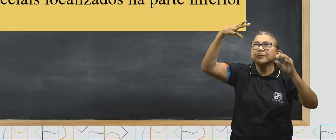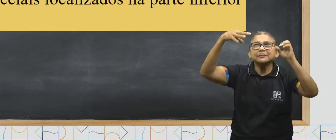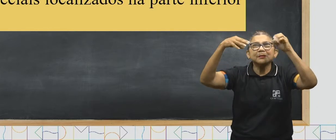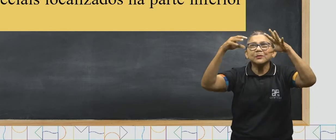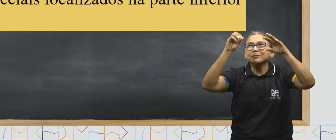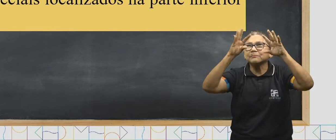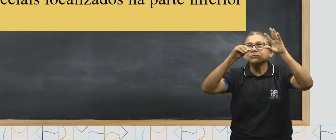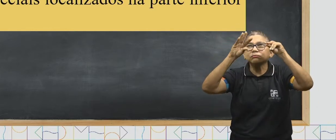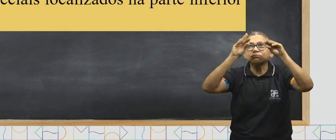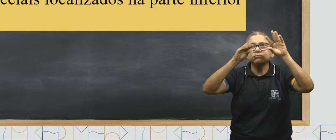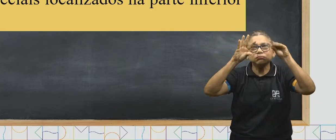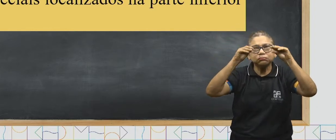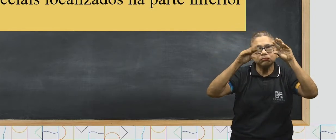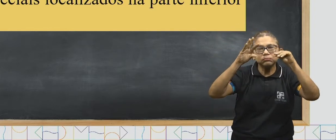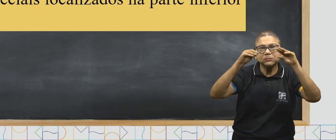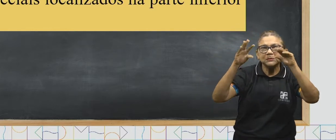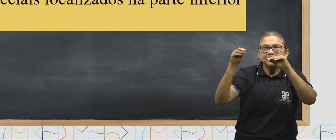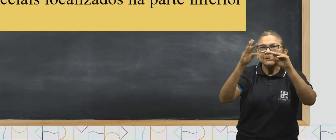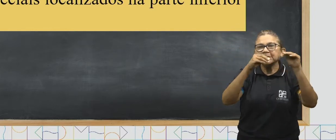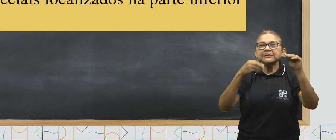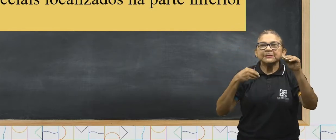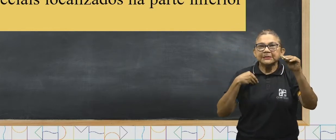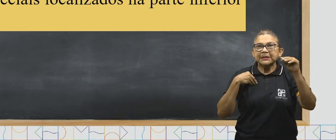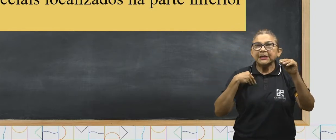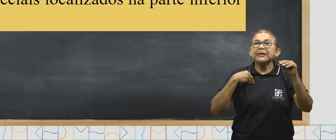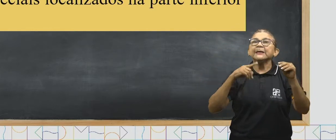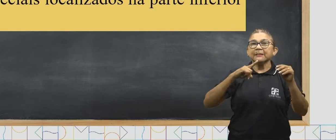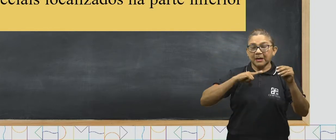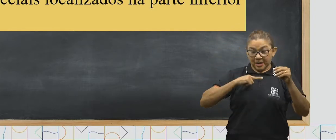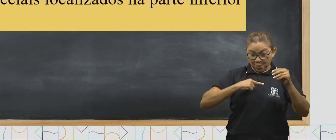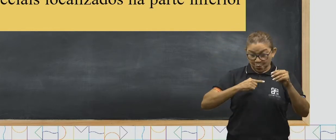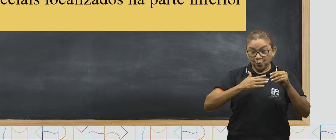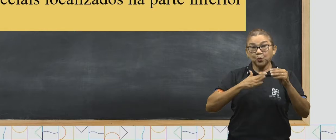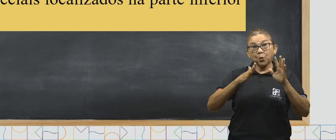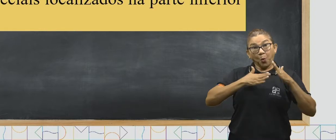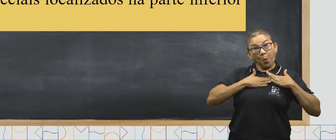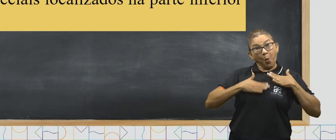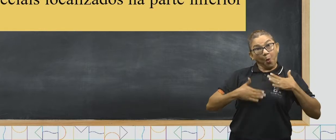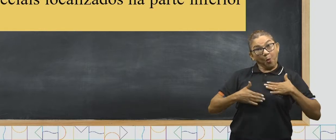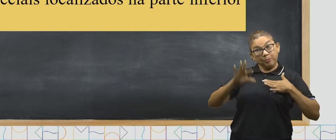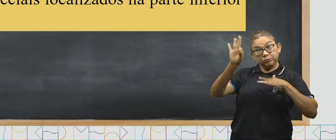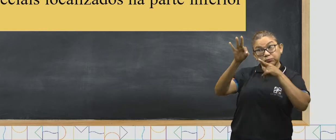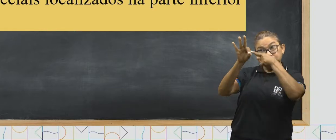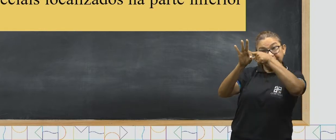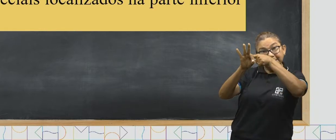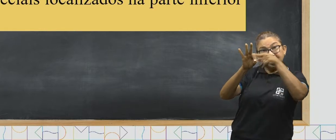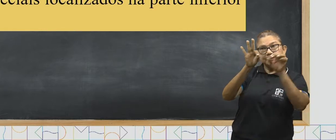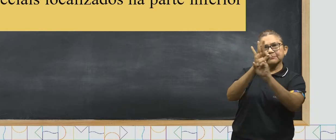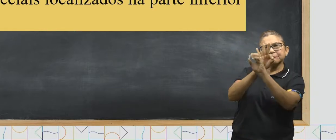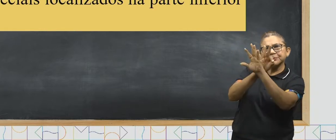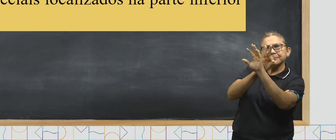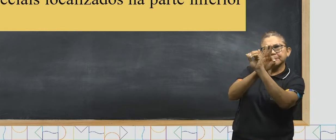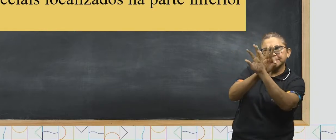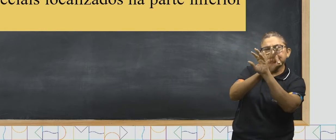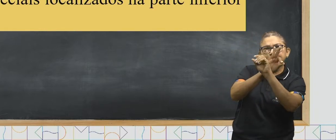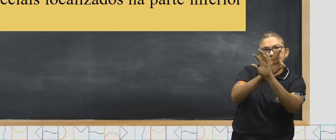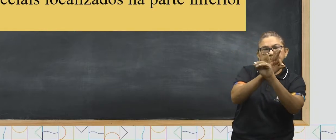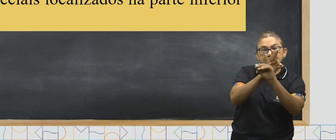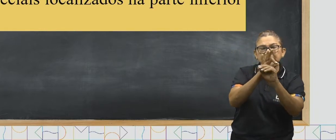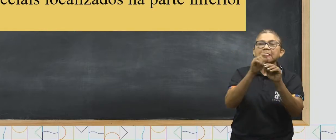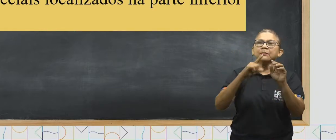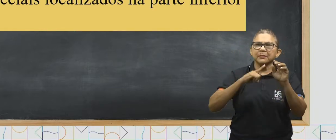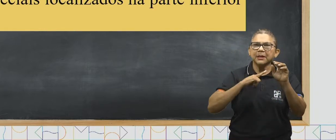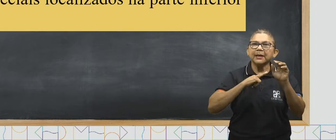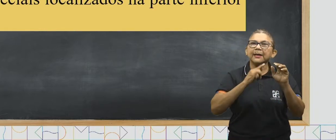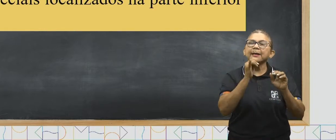especiais localizados na parte inferior de seu corpo. Analise. Enquanto no primeiro